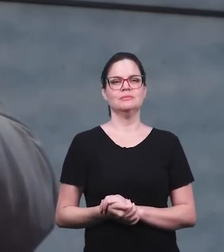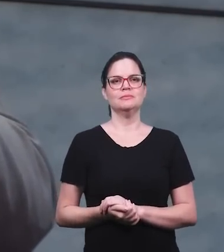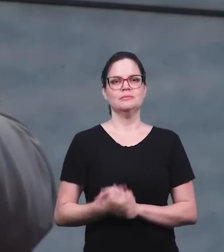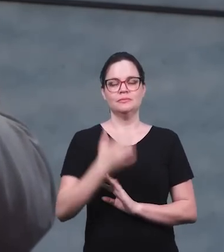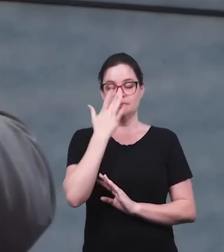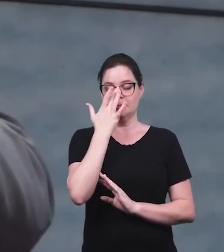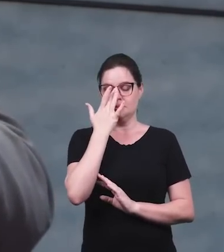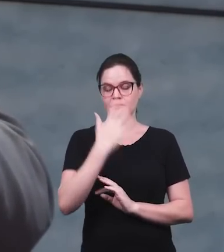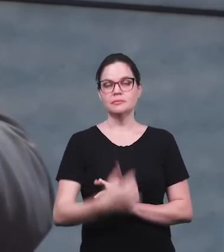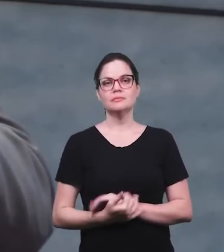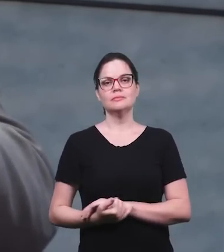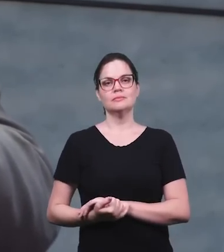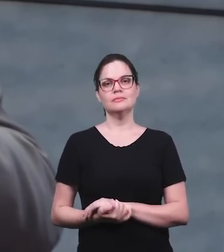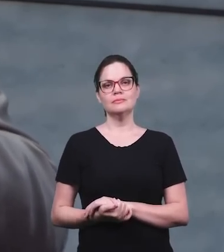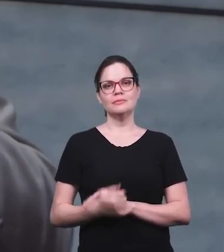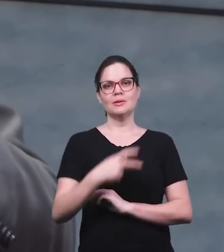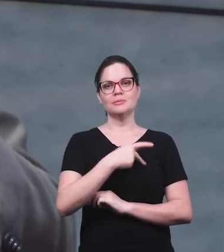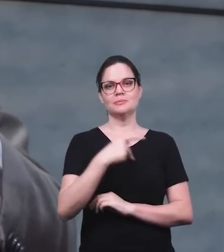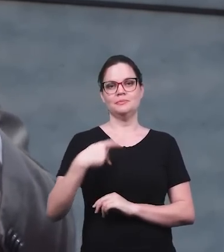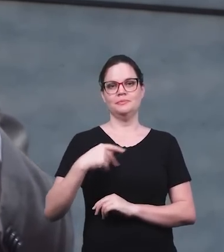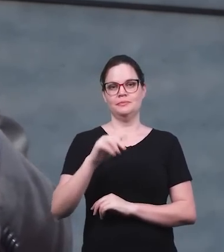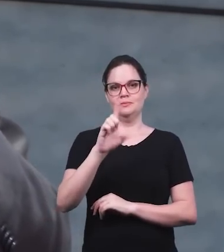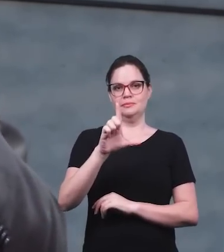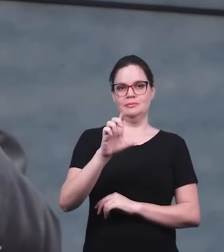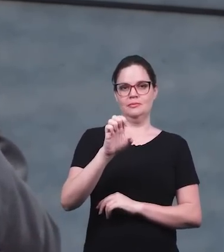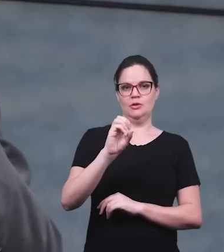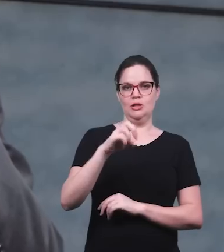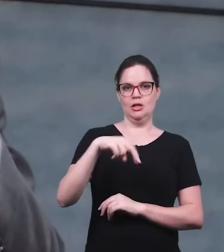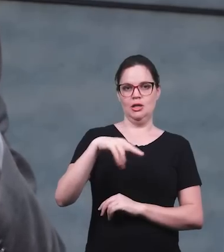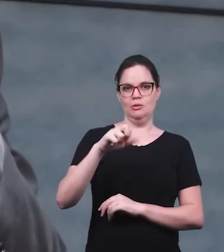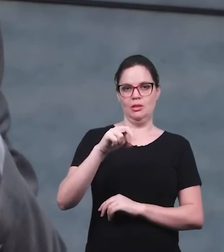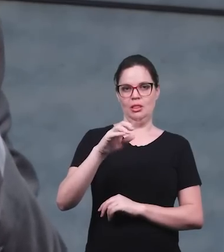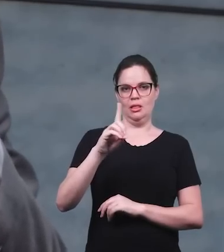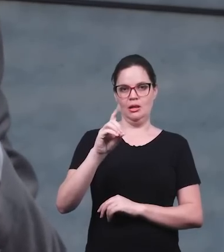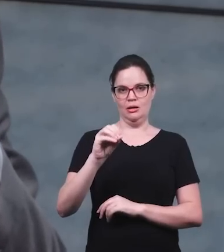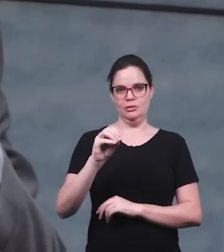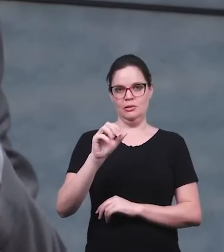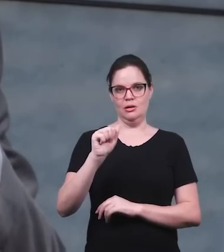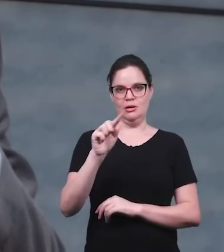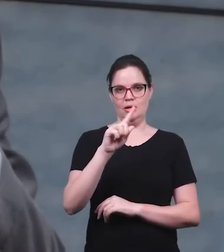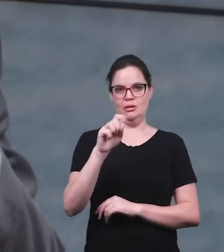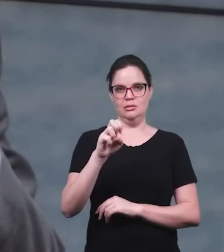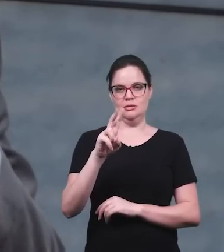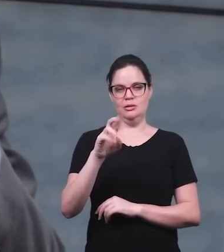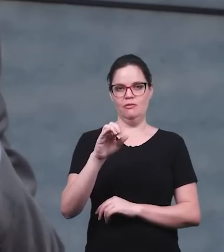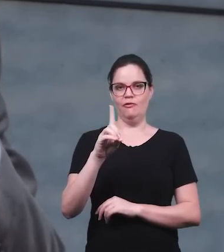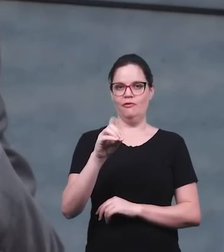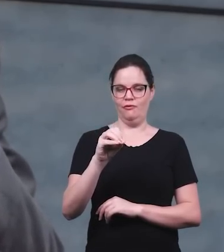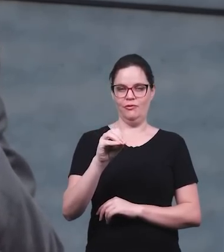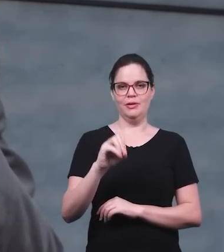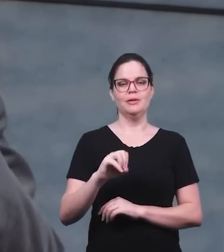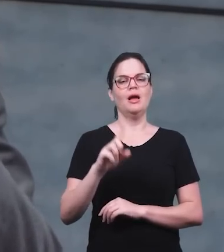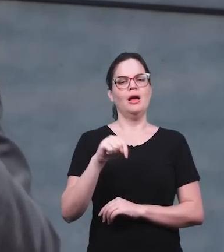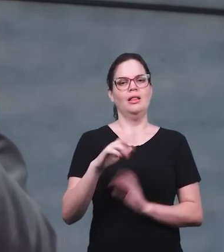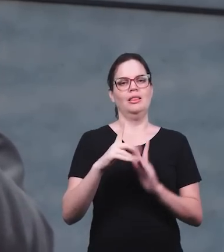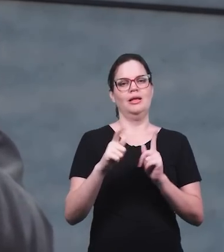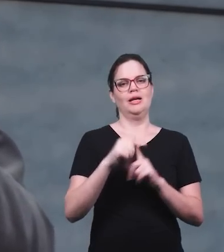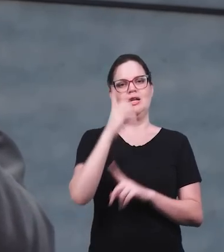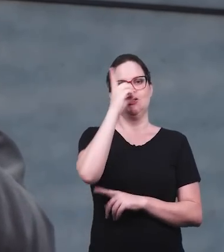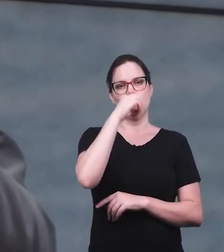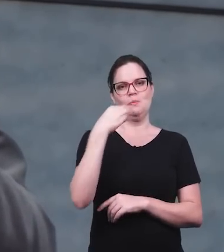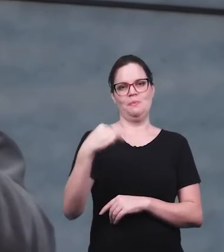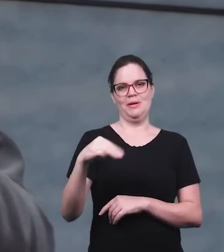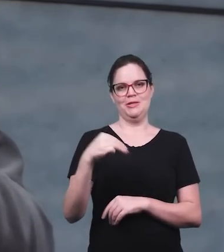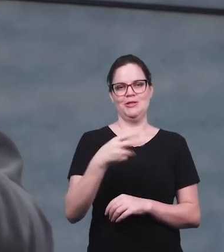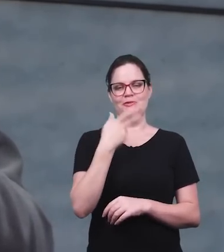objetiva, tratando desse tema que nós estamos falando aqui, é o pastor Leonardo Azevedo, que é da igreja em Campinho 1, lá em